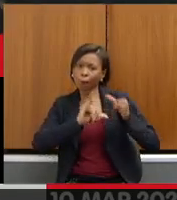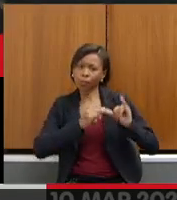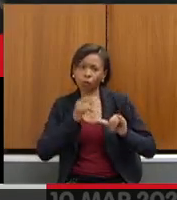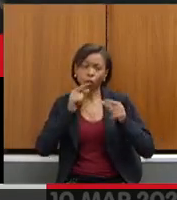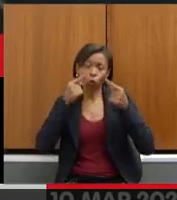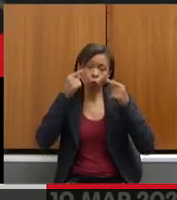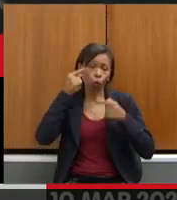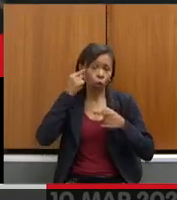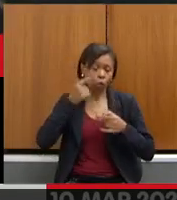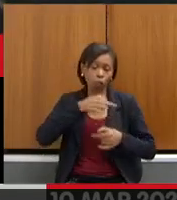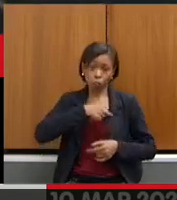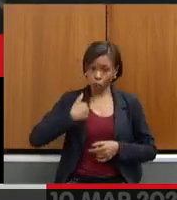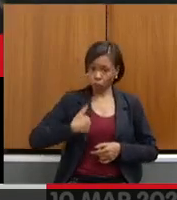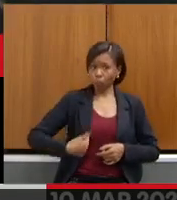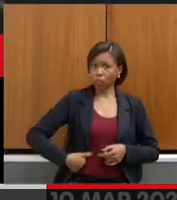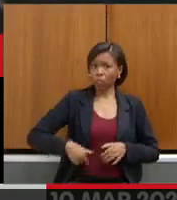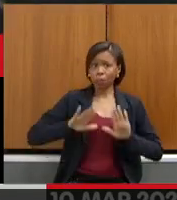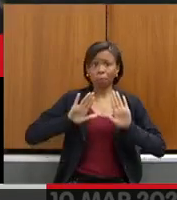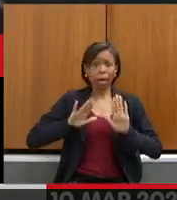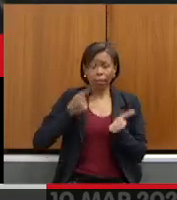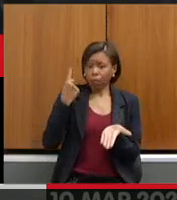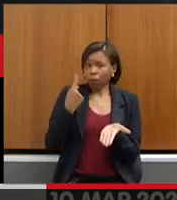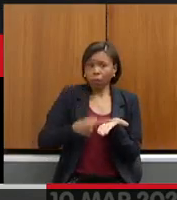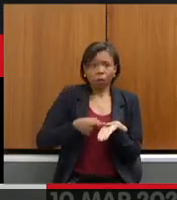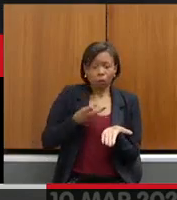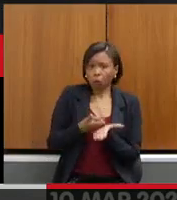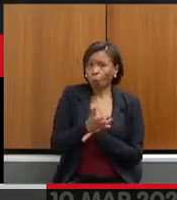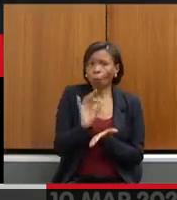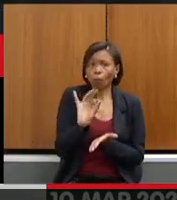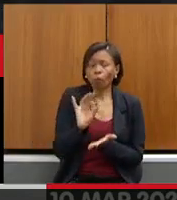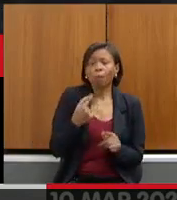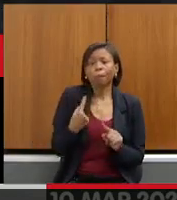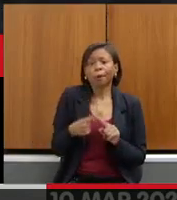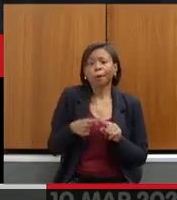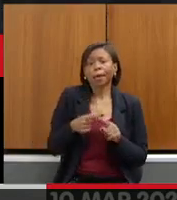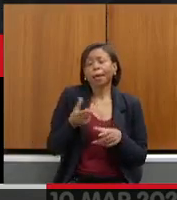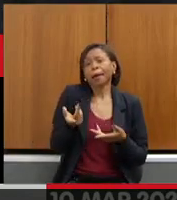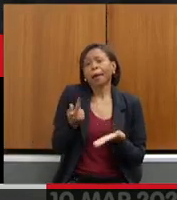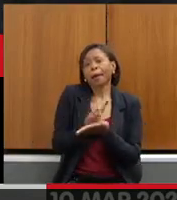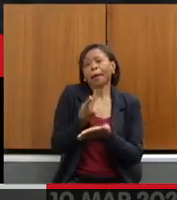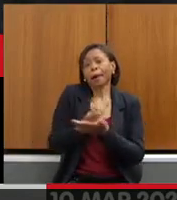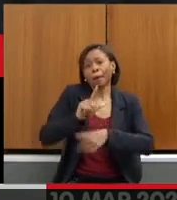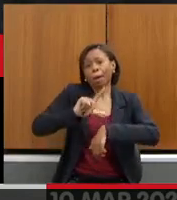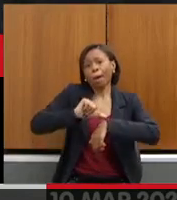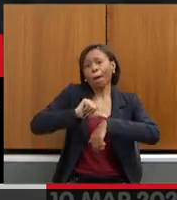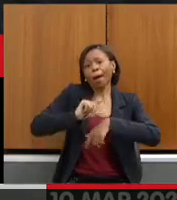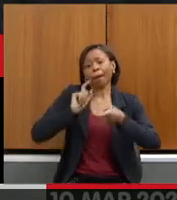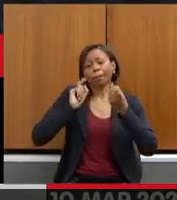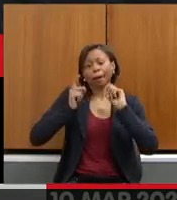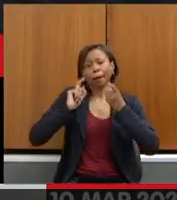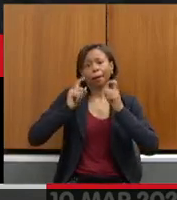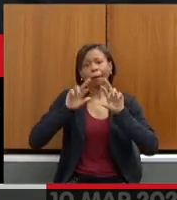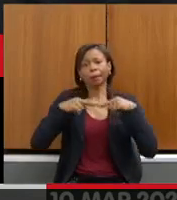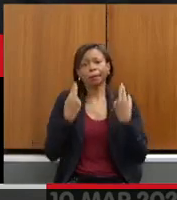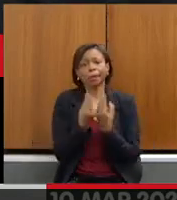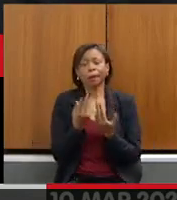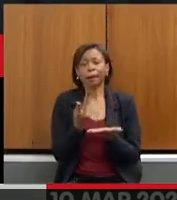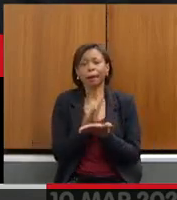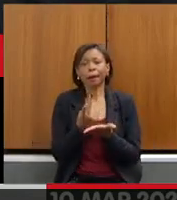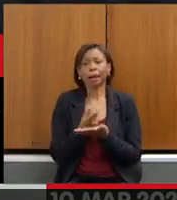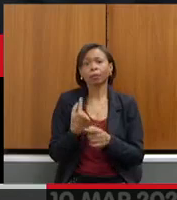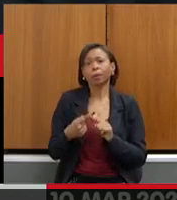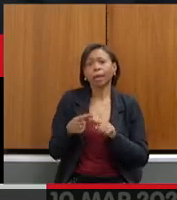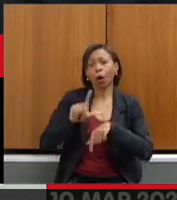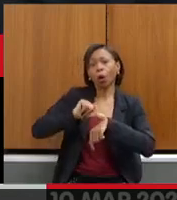efetivando não avançando porque erraram o horário da reunião marcaram moral uma reunião seria as quatro